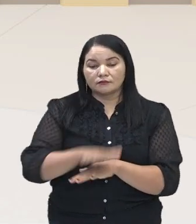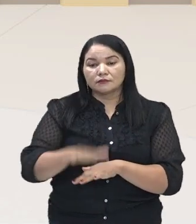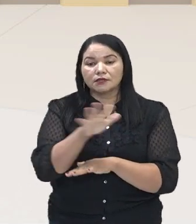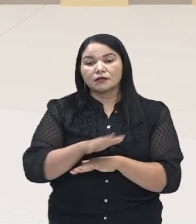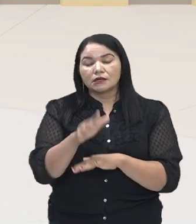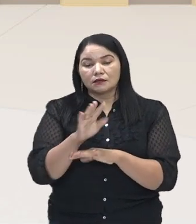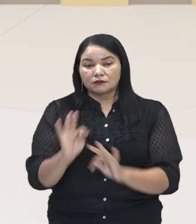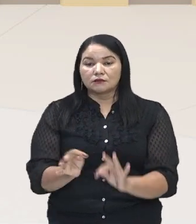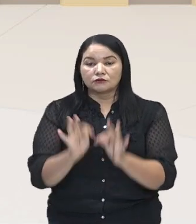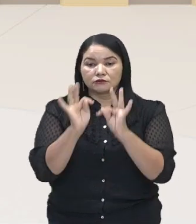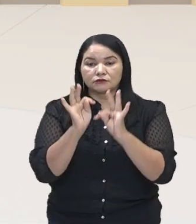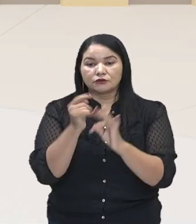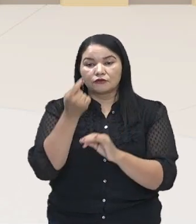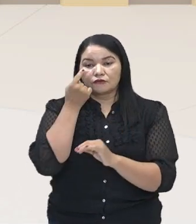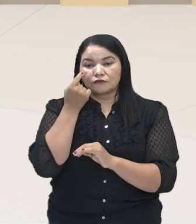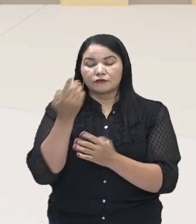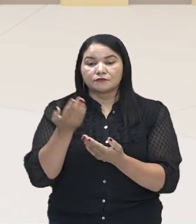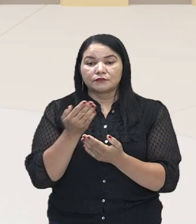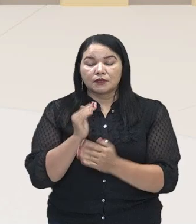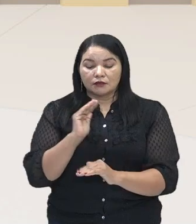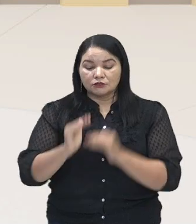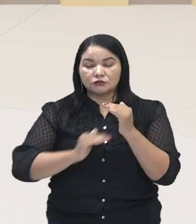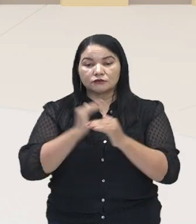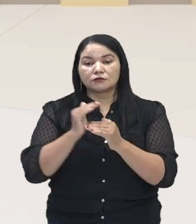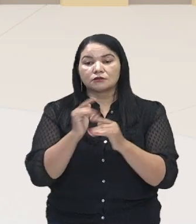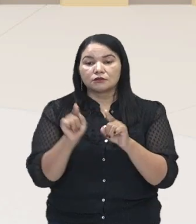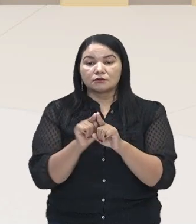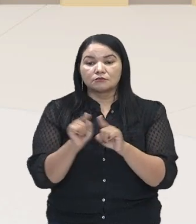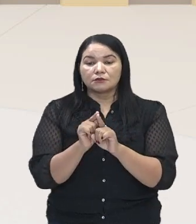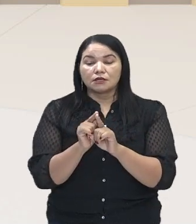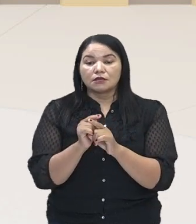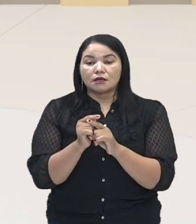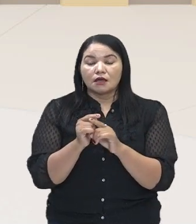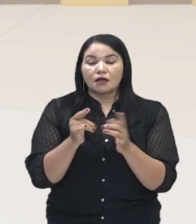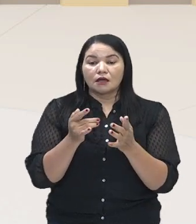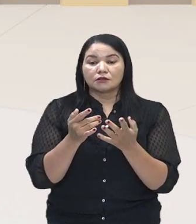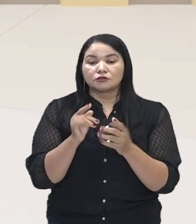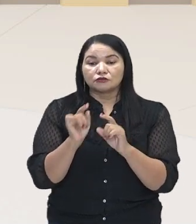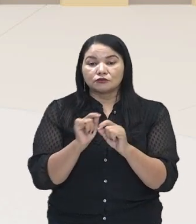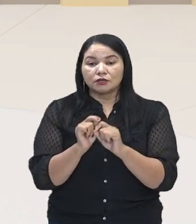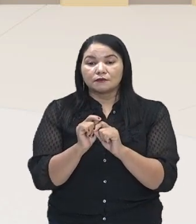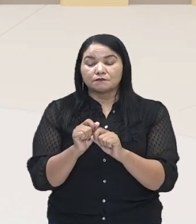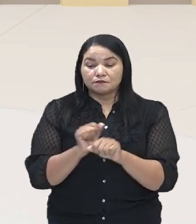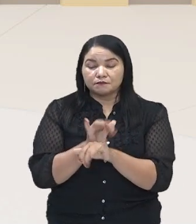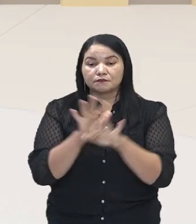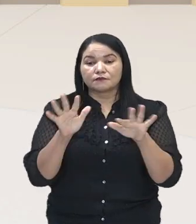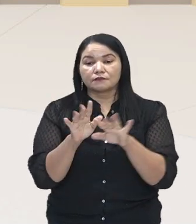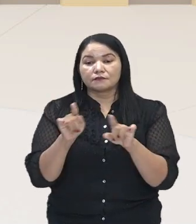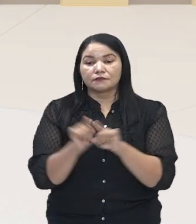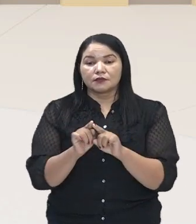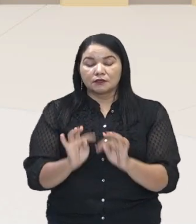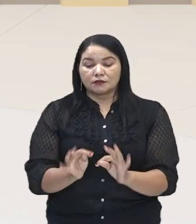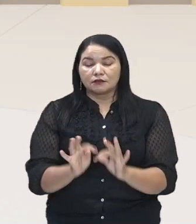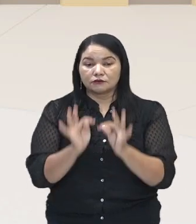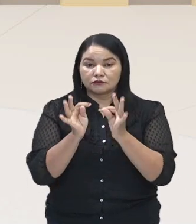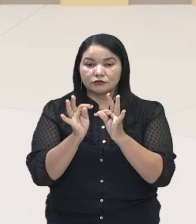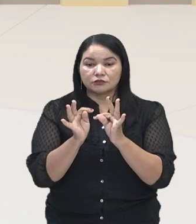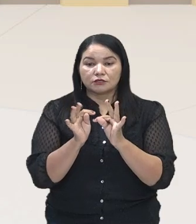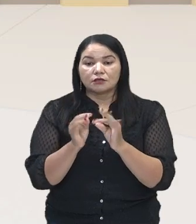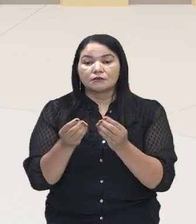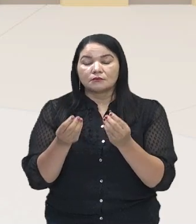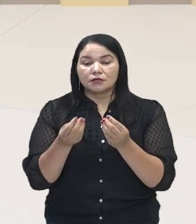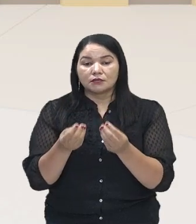uma olhada, desenvolvimento, transparência, disseminação e difusão de tecnologias,